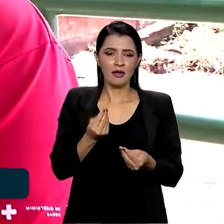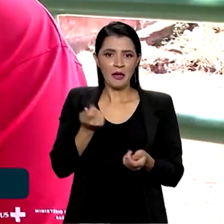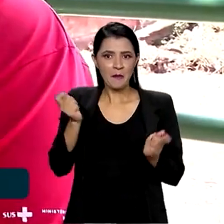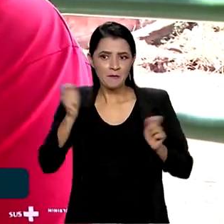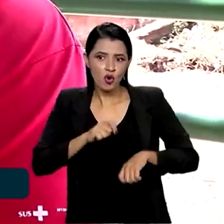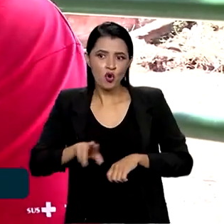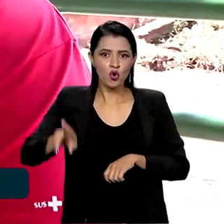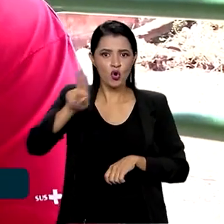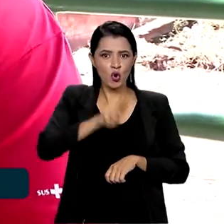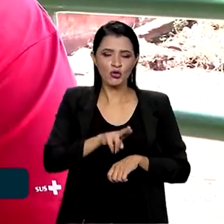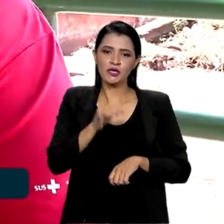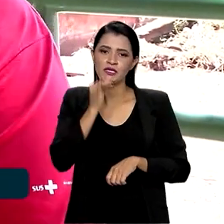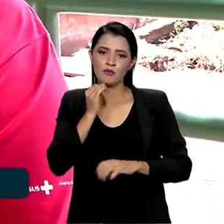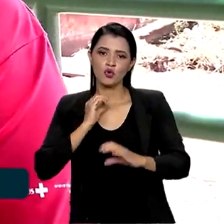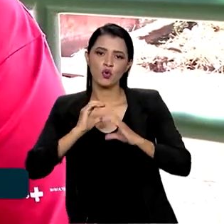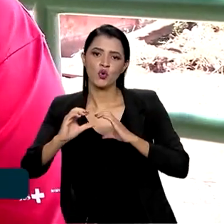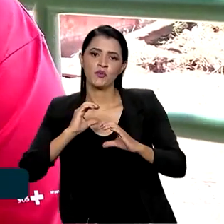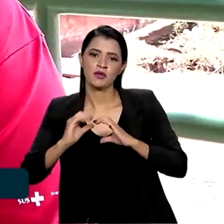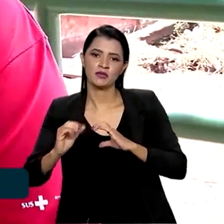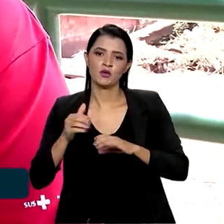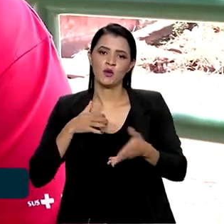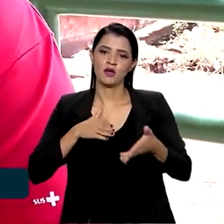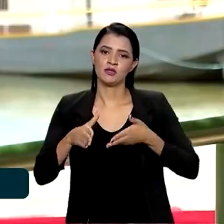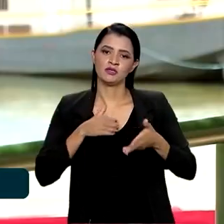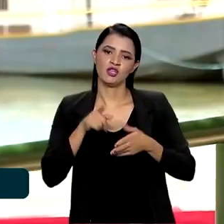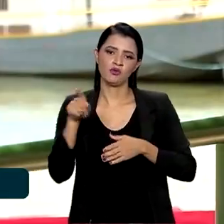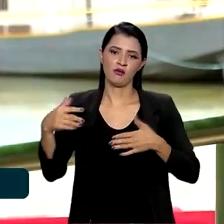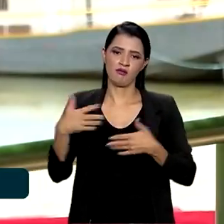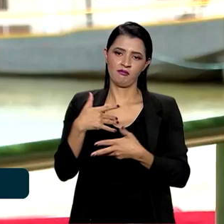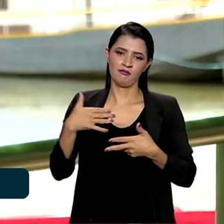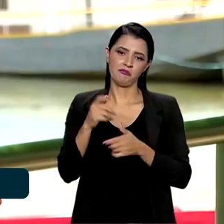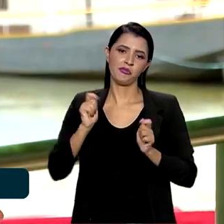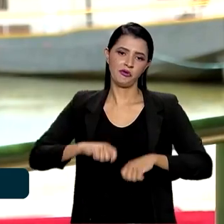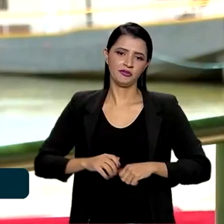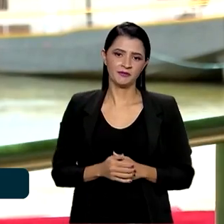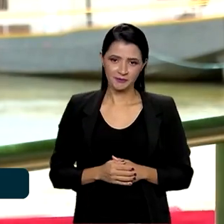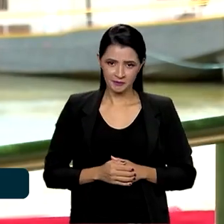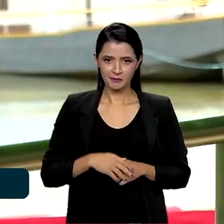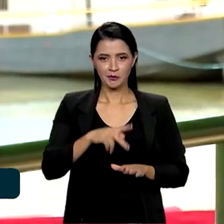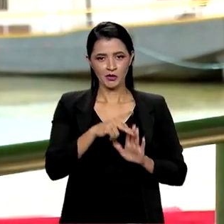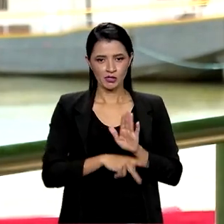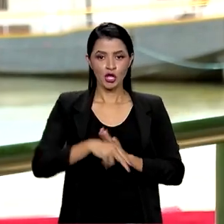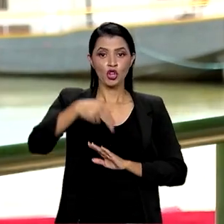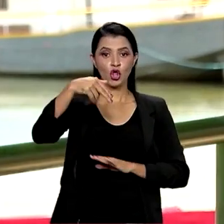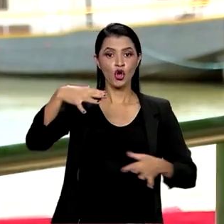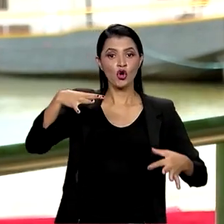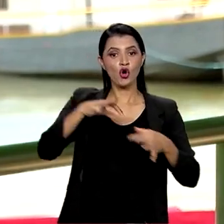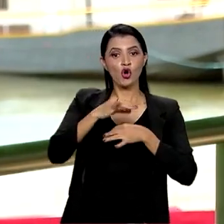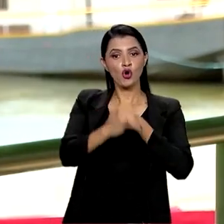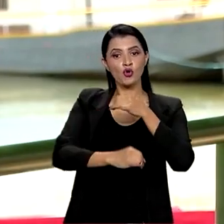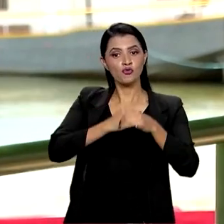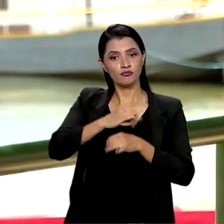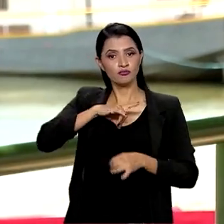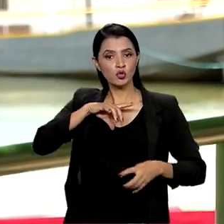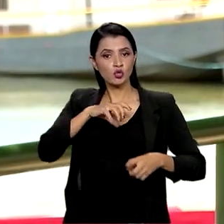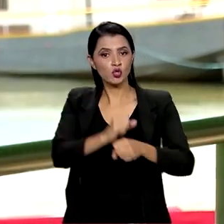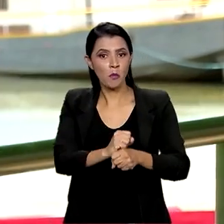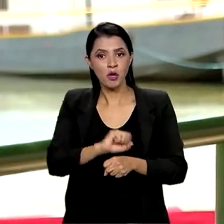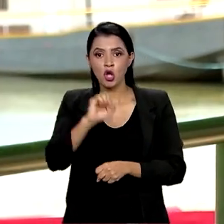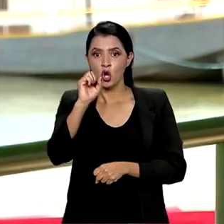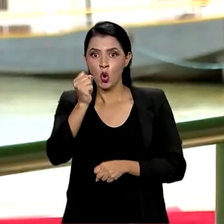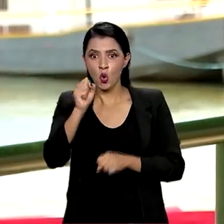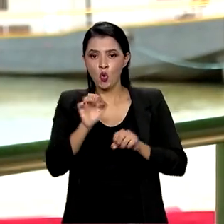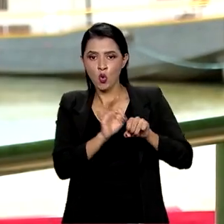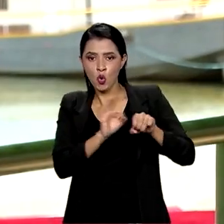gente encontra em questão da comunicação para ter acesso na cidade. O projeto Norte Conectado terá ao todo 8 infovias, com